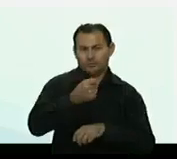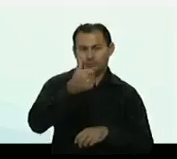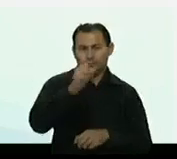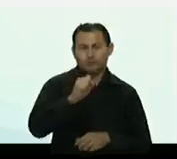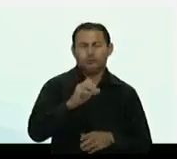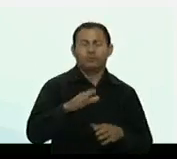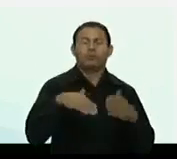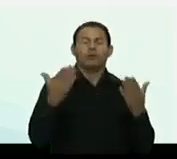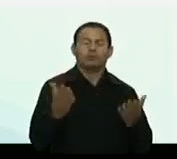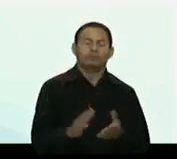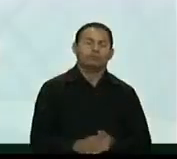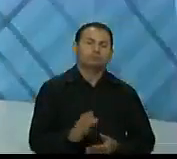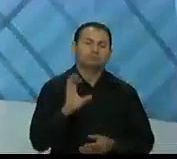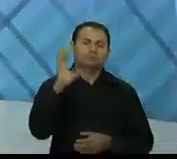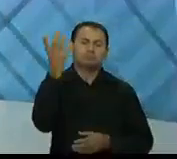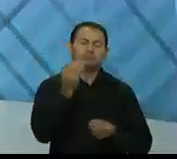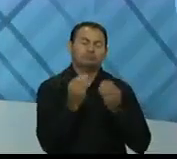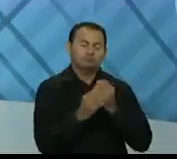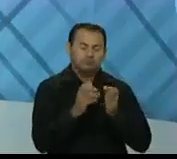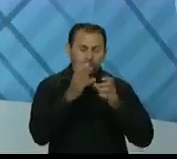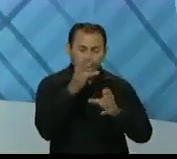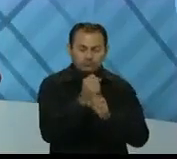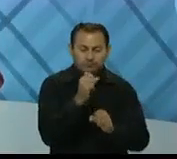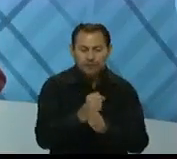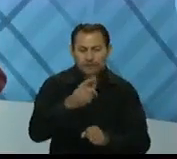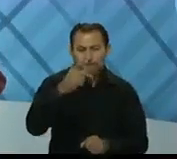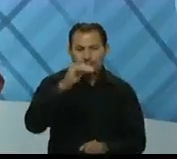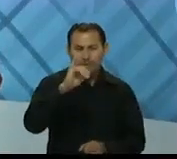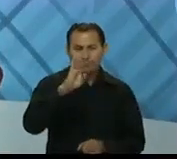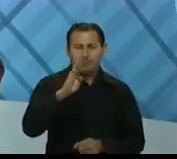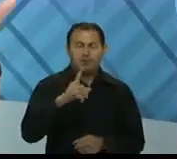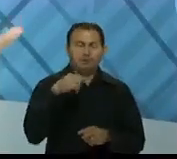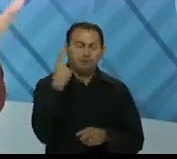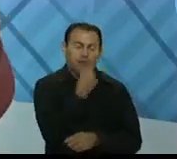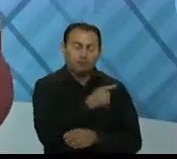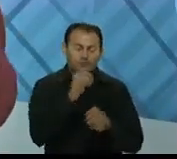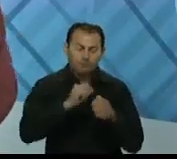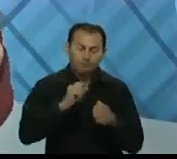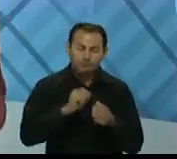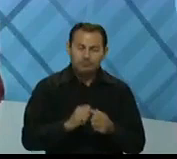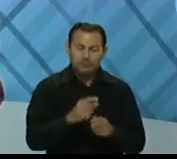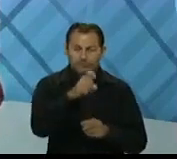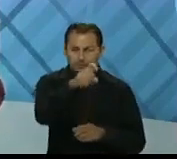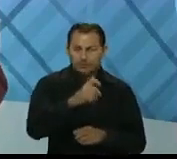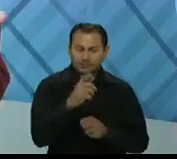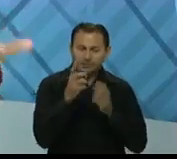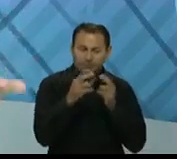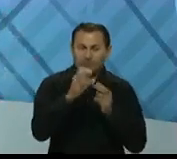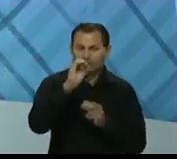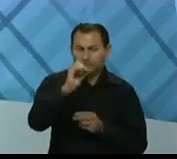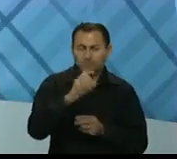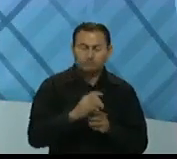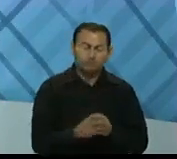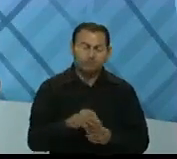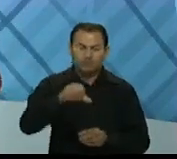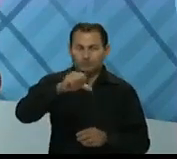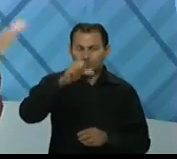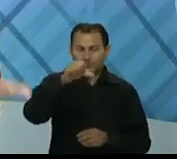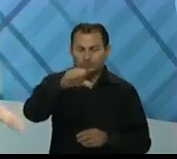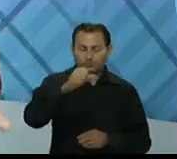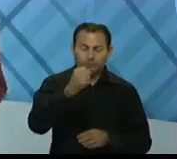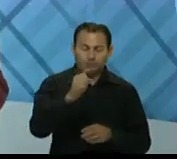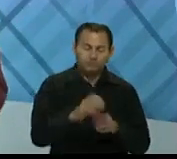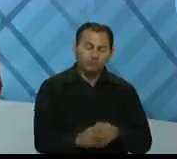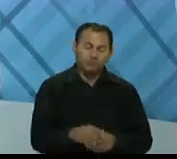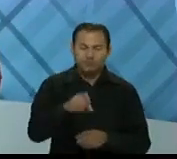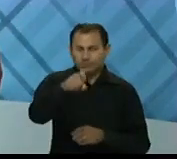2018? Como vai acontecer isso? Como a gente vai poder calcular o PIB? Nós não fizemos ali x igual a 0 para 98?